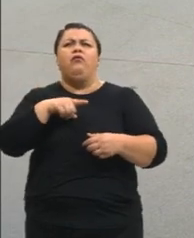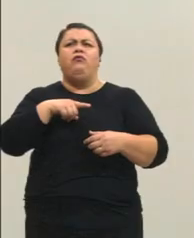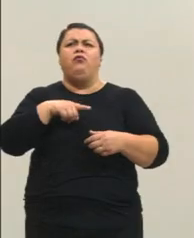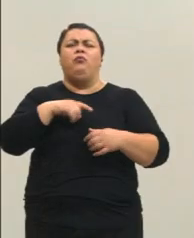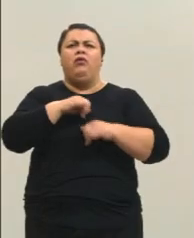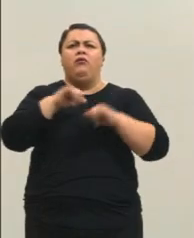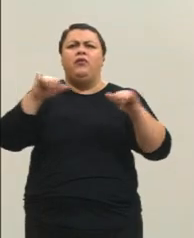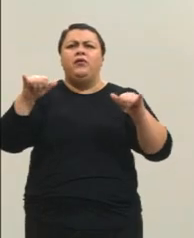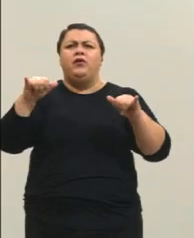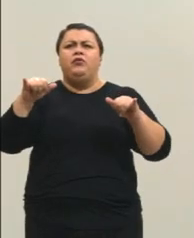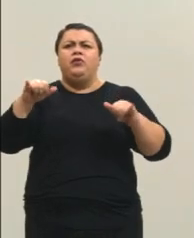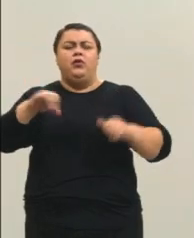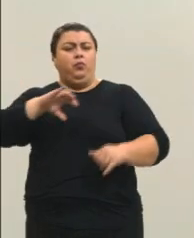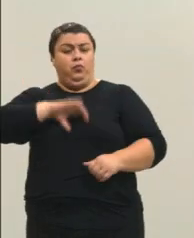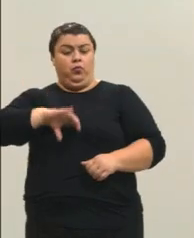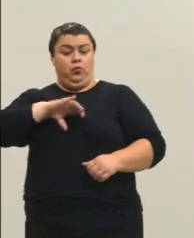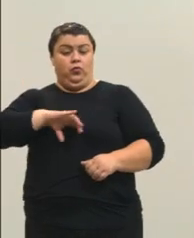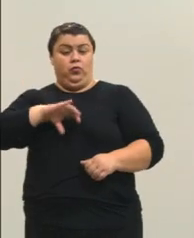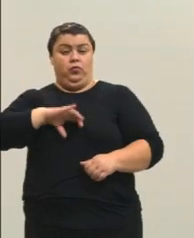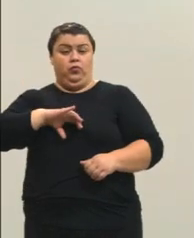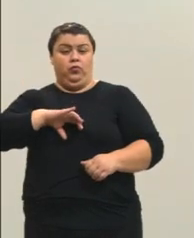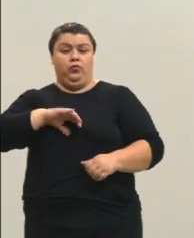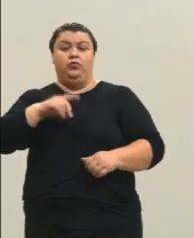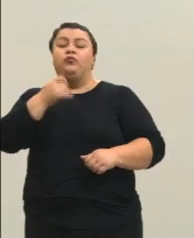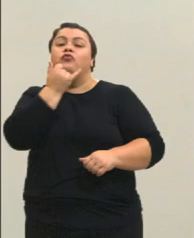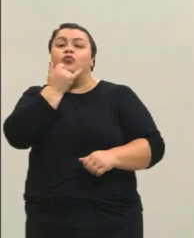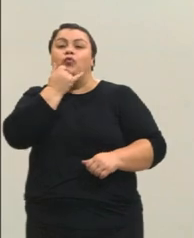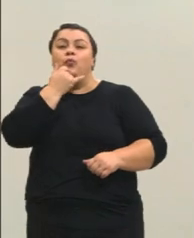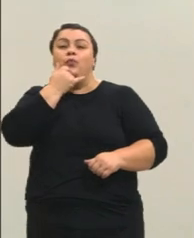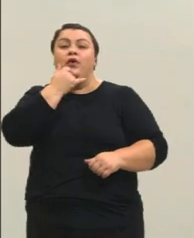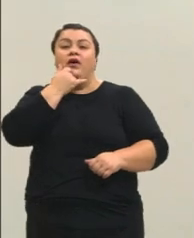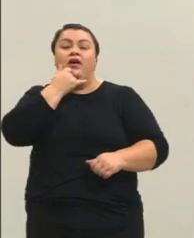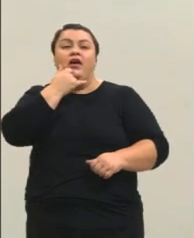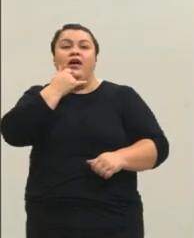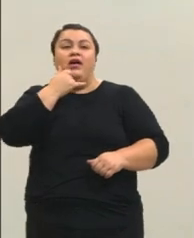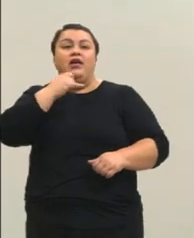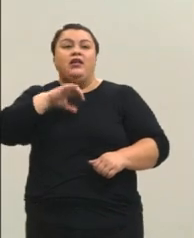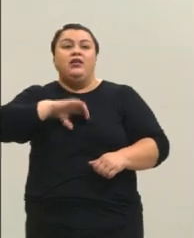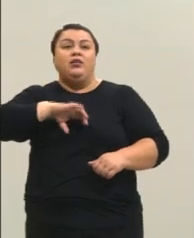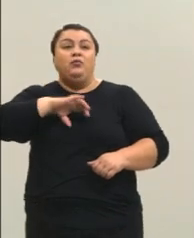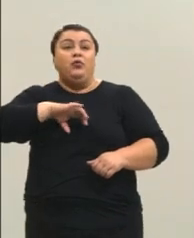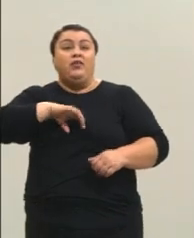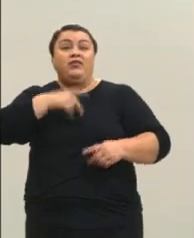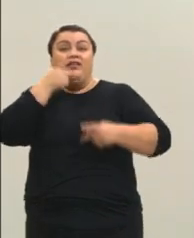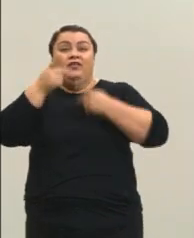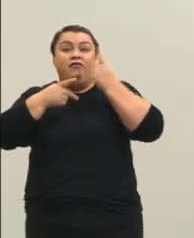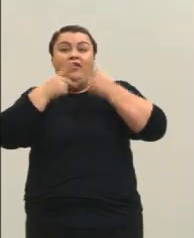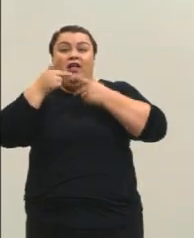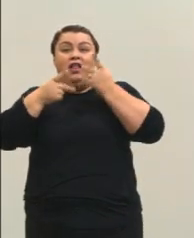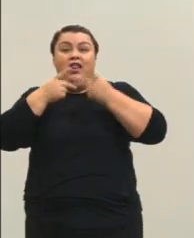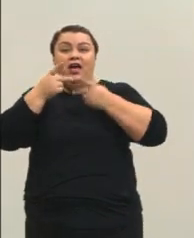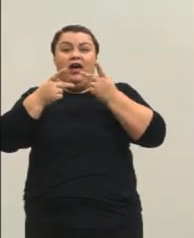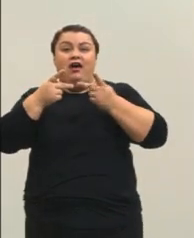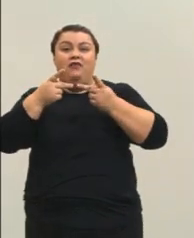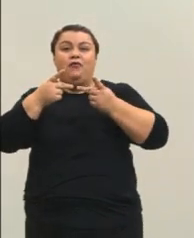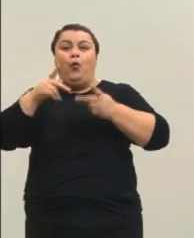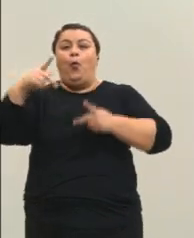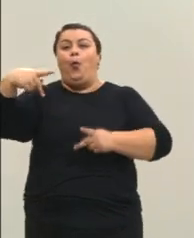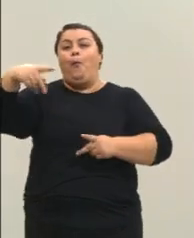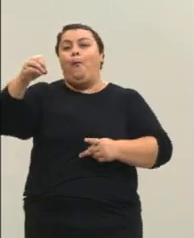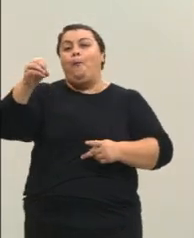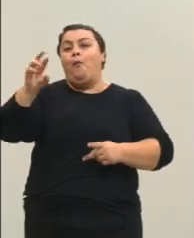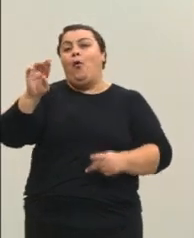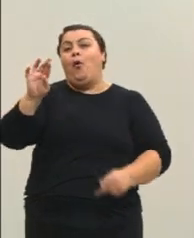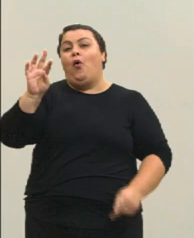de portugueses que reclamavam que os filhos estavam falando igual a brasileiros né E reclamando dessa alguém